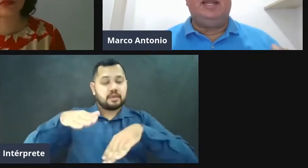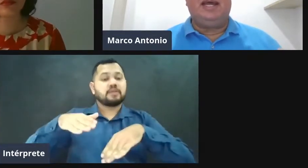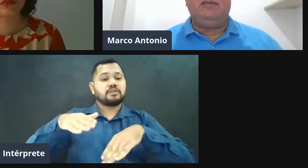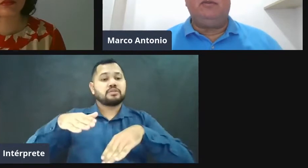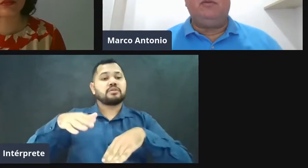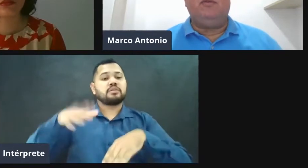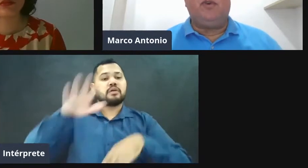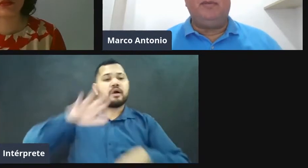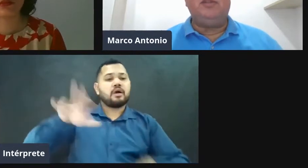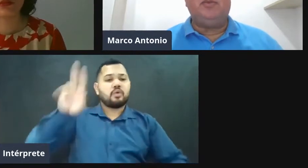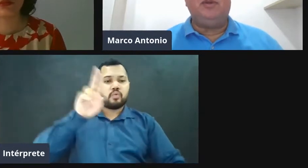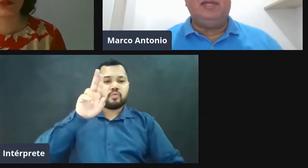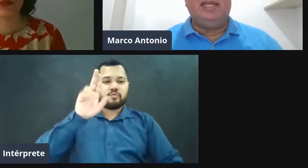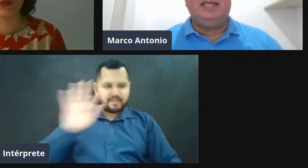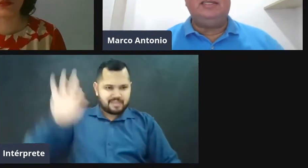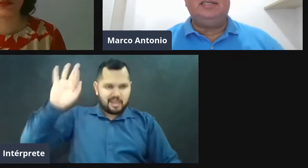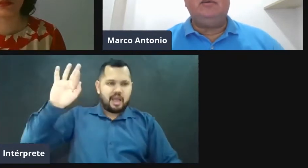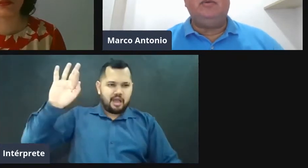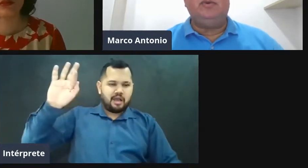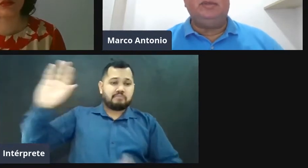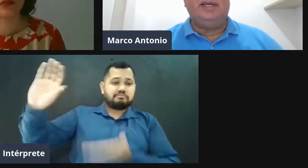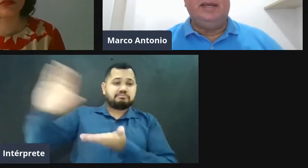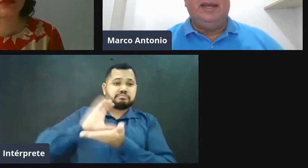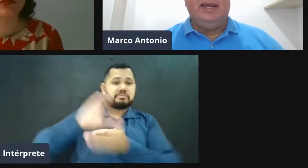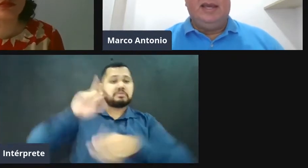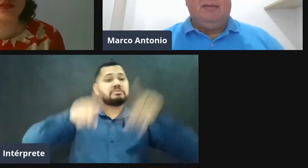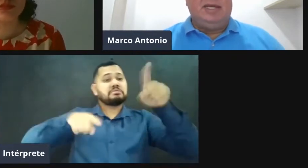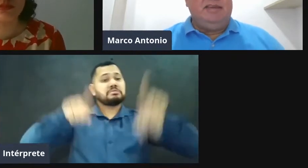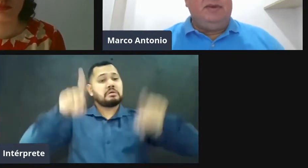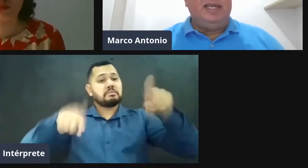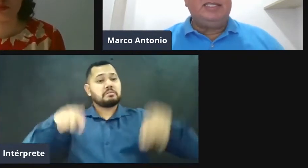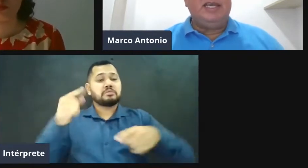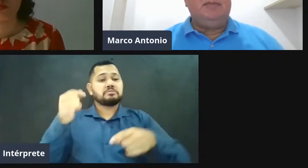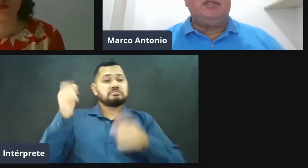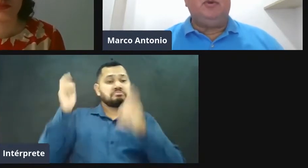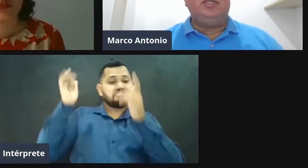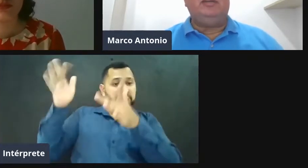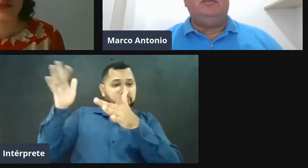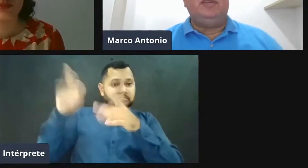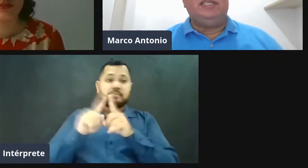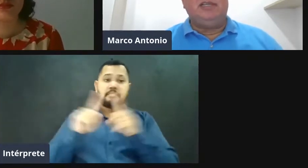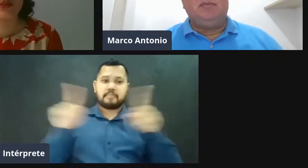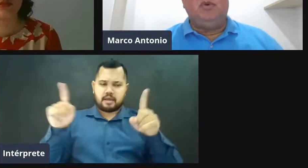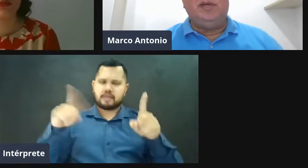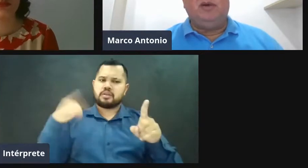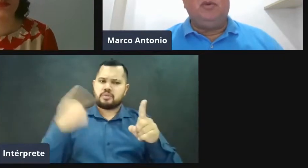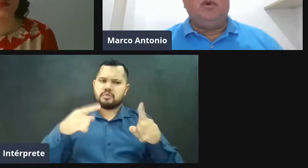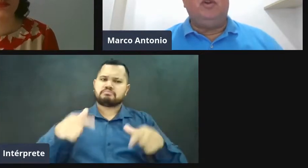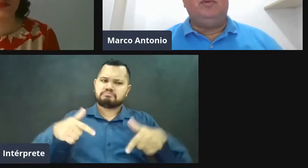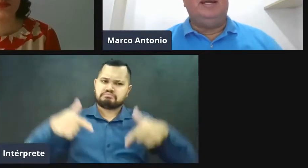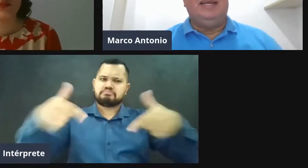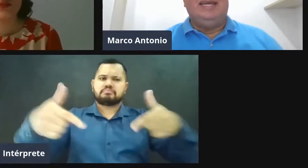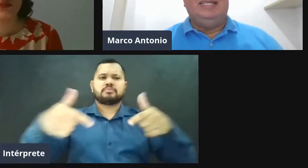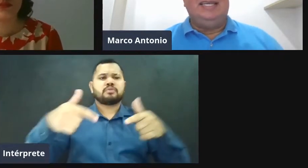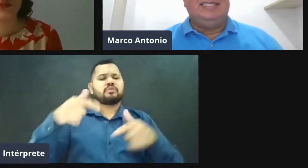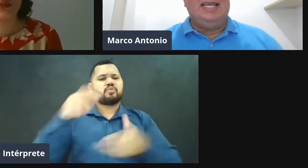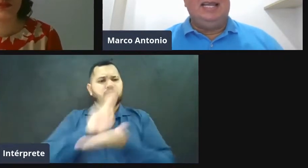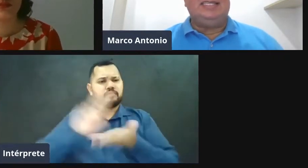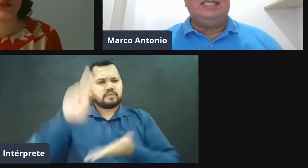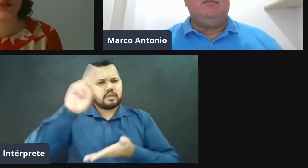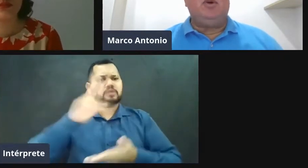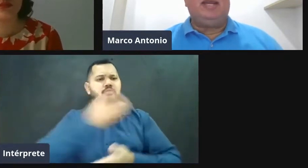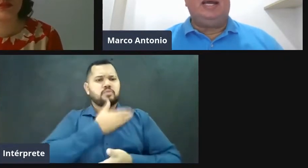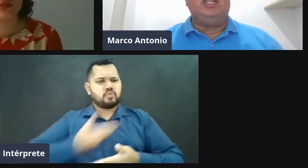são liberados conforme a disponibilidade desses recursos, né? Mas defender sempre esse projeto de universidade pública autônoma,